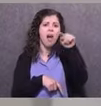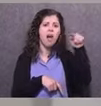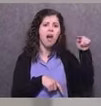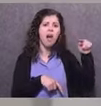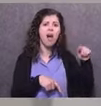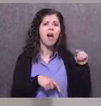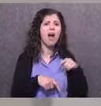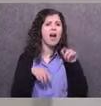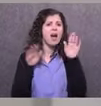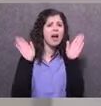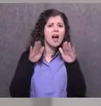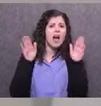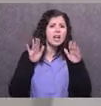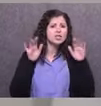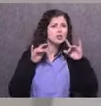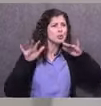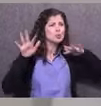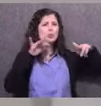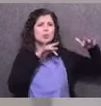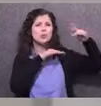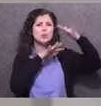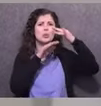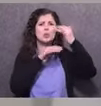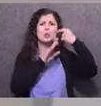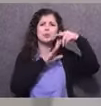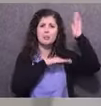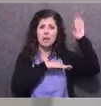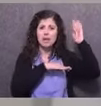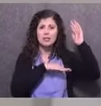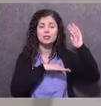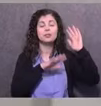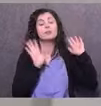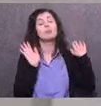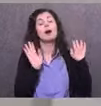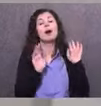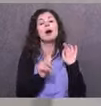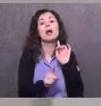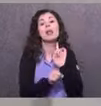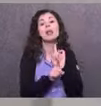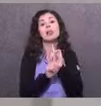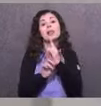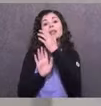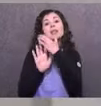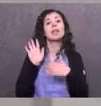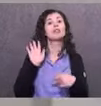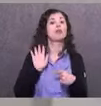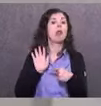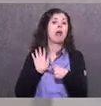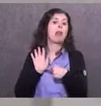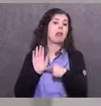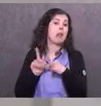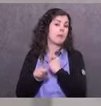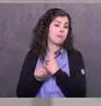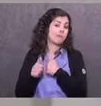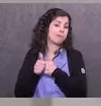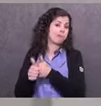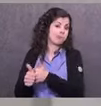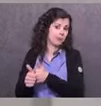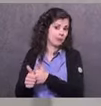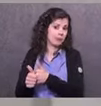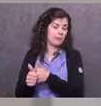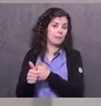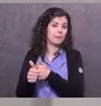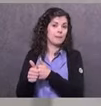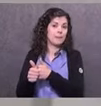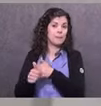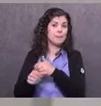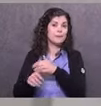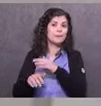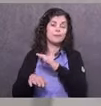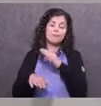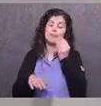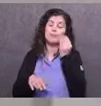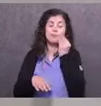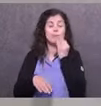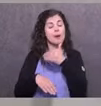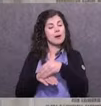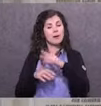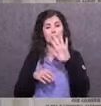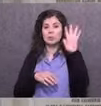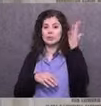anjos? Mas como se cumpririam as Escrituras, segundo as quais assim tem de acontecer?